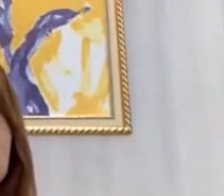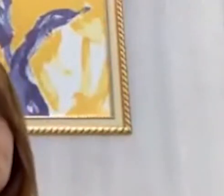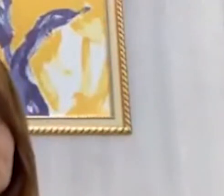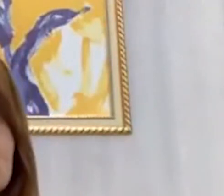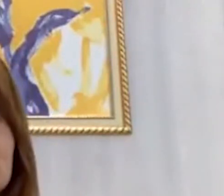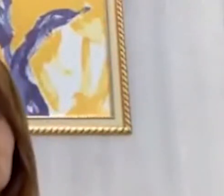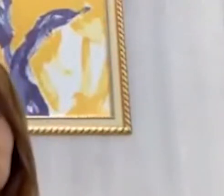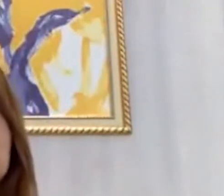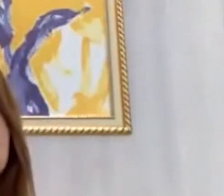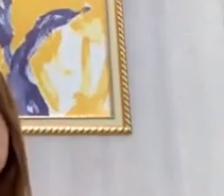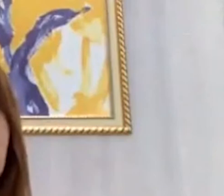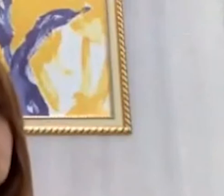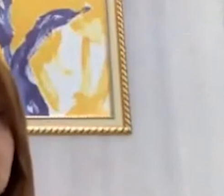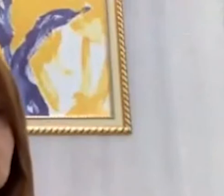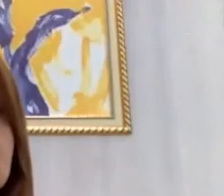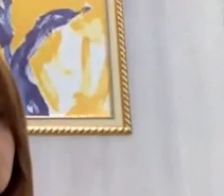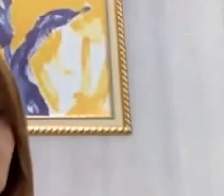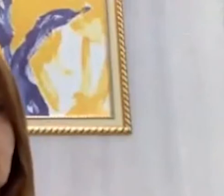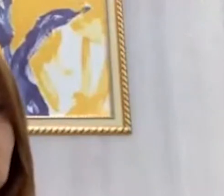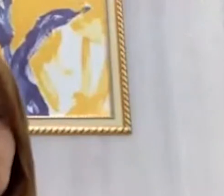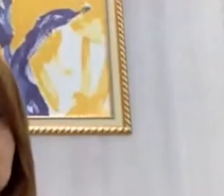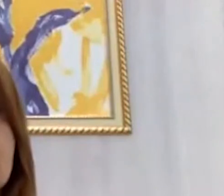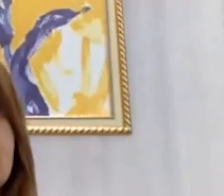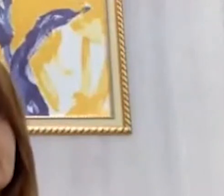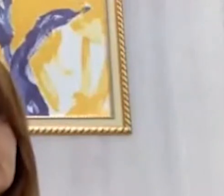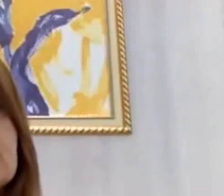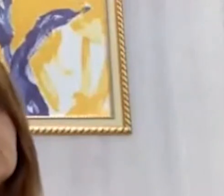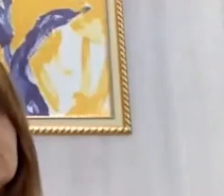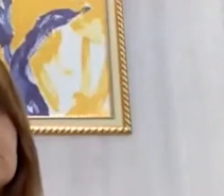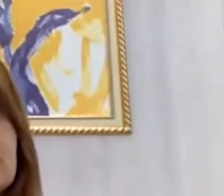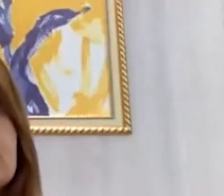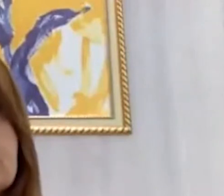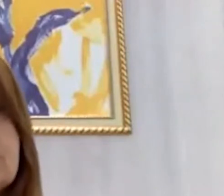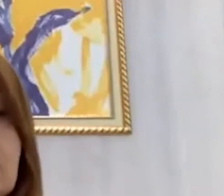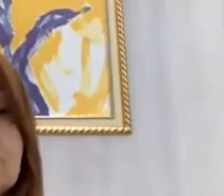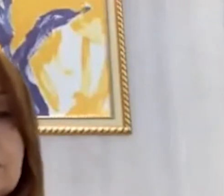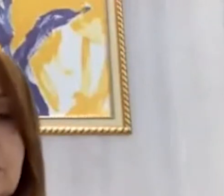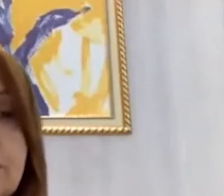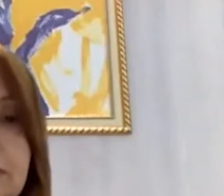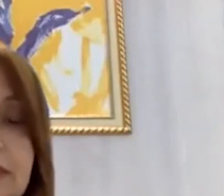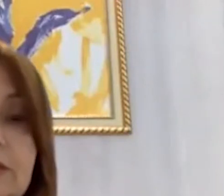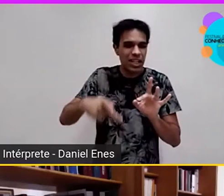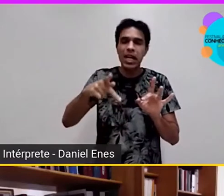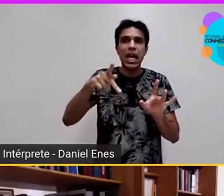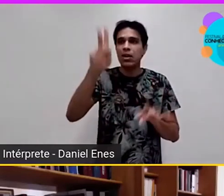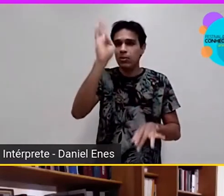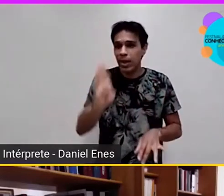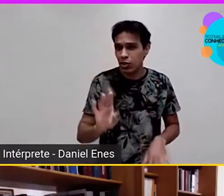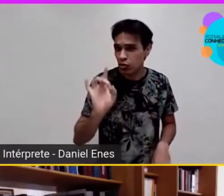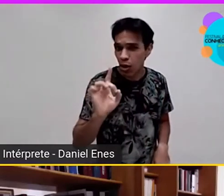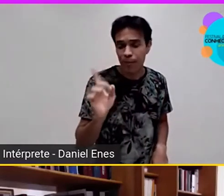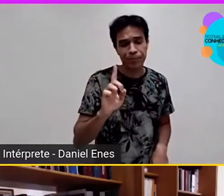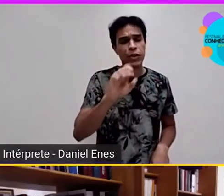de perto a desigualdade social, e eu acho que é por isso que o Sistema Único de Saúde é tão importante. O